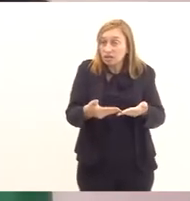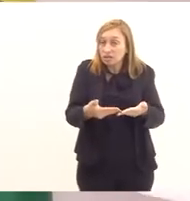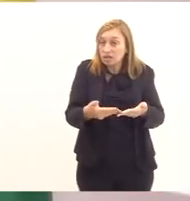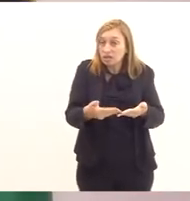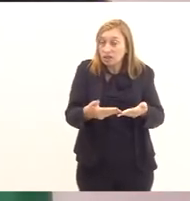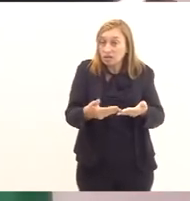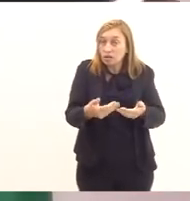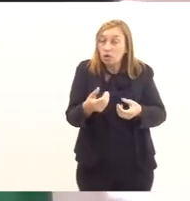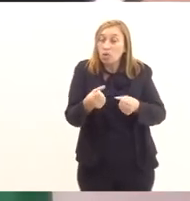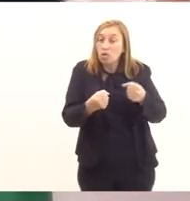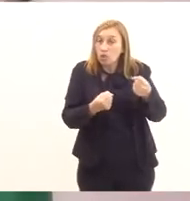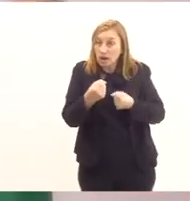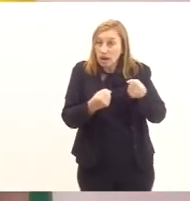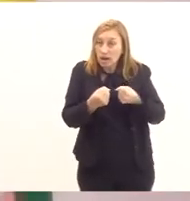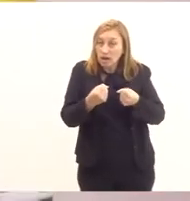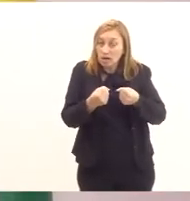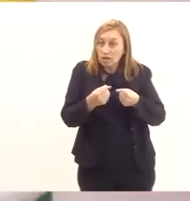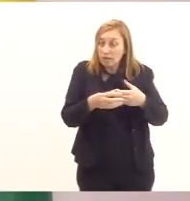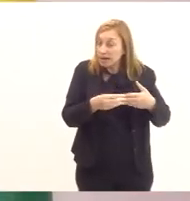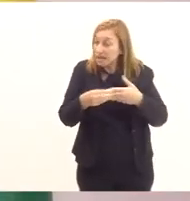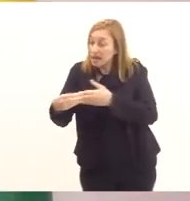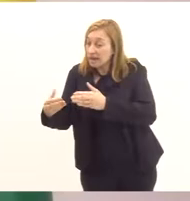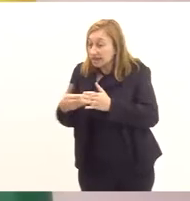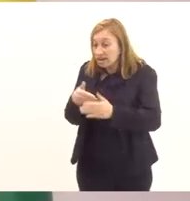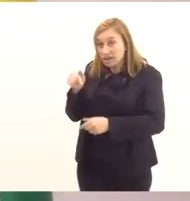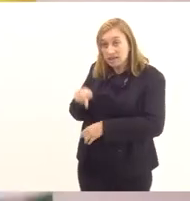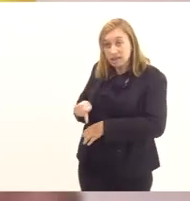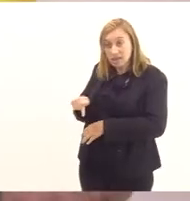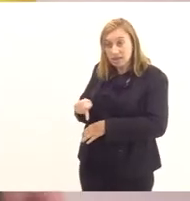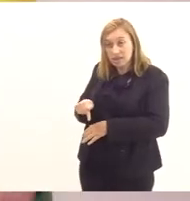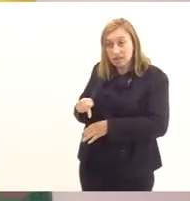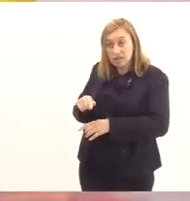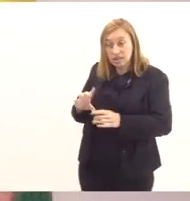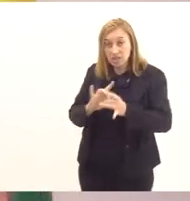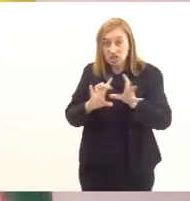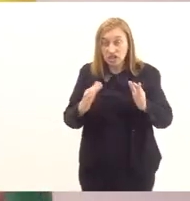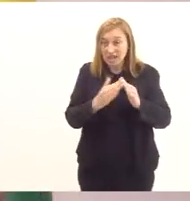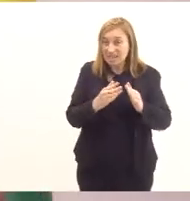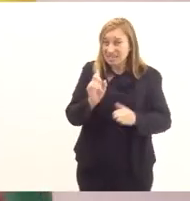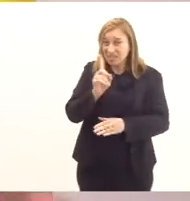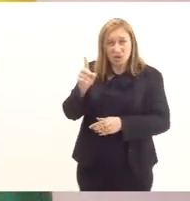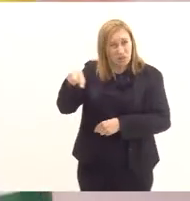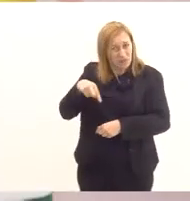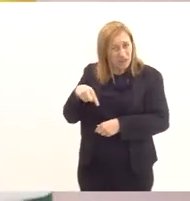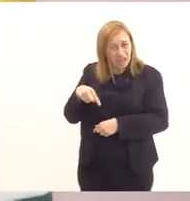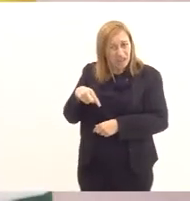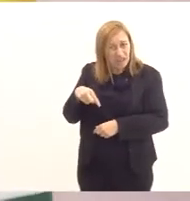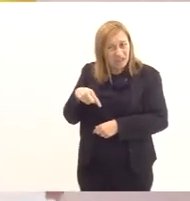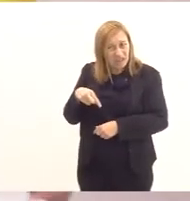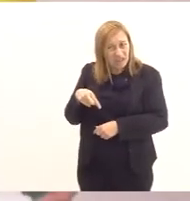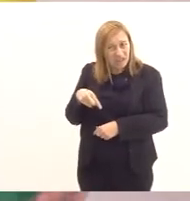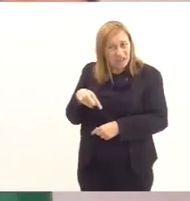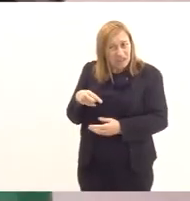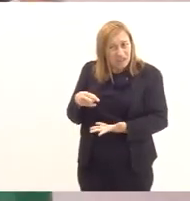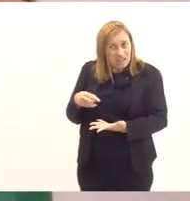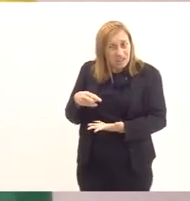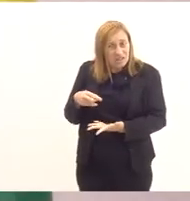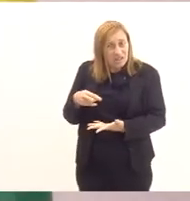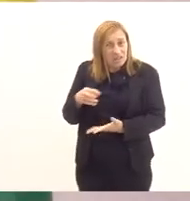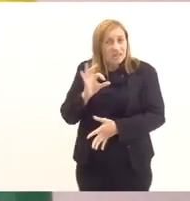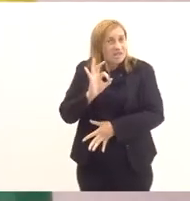de locomoção para que possa vir imediatamente para cá e ele não vem ele tá